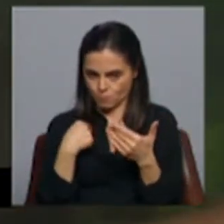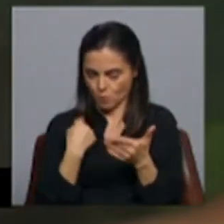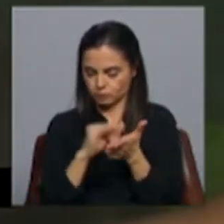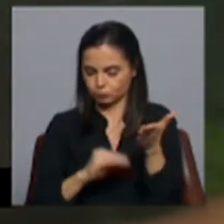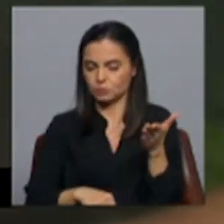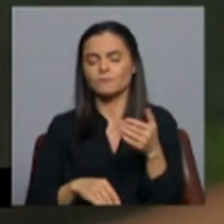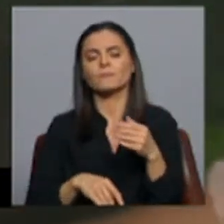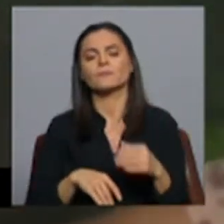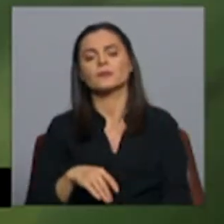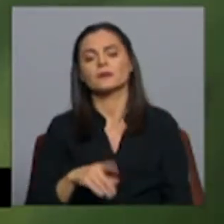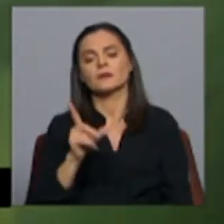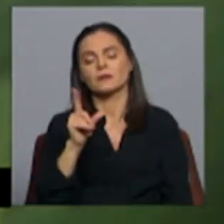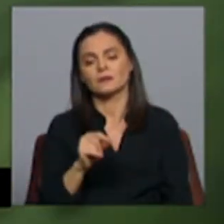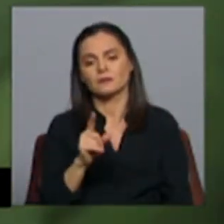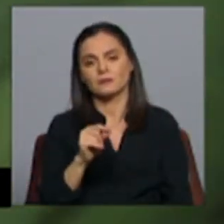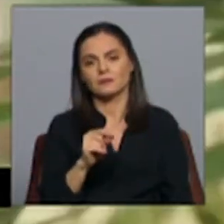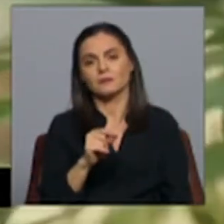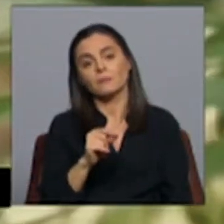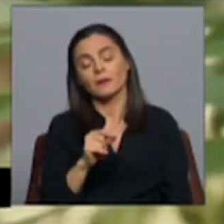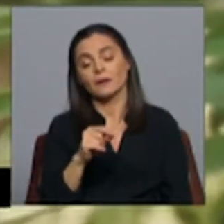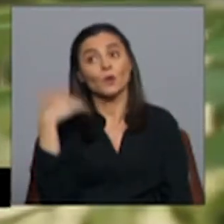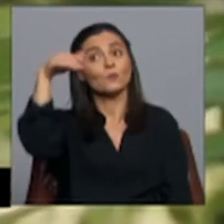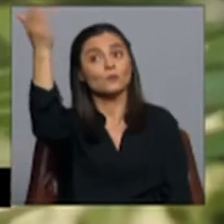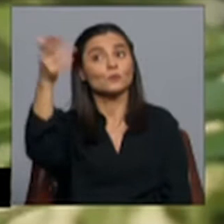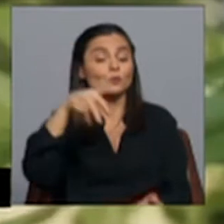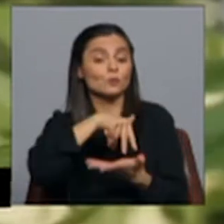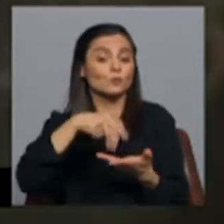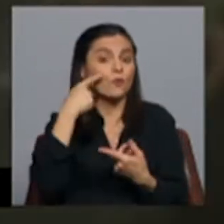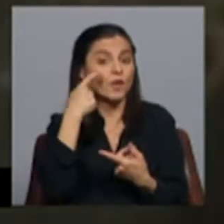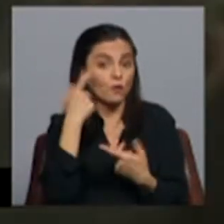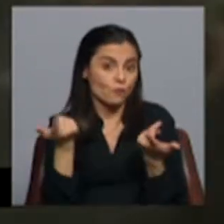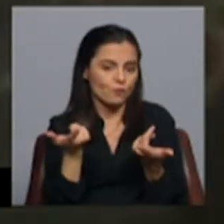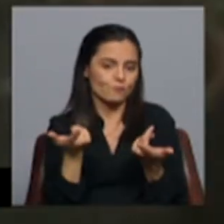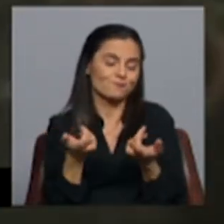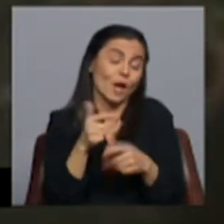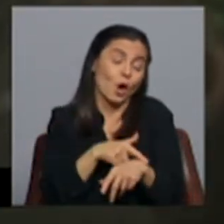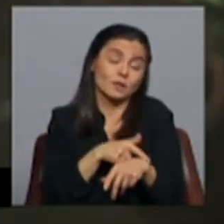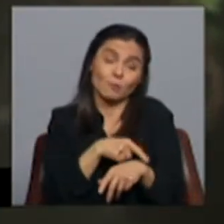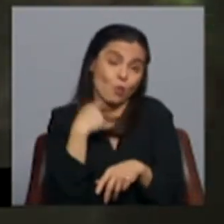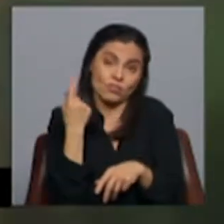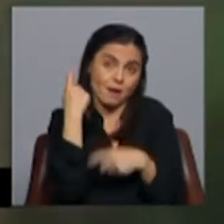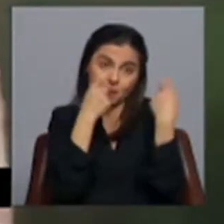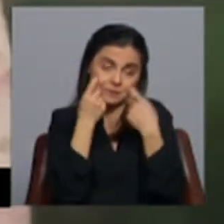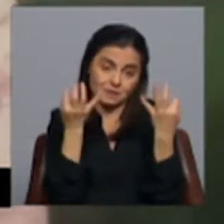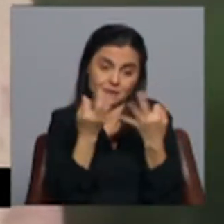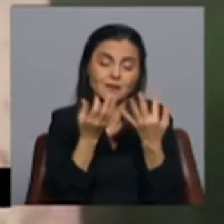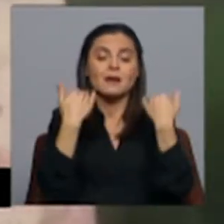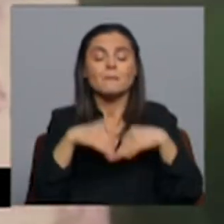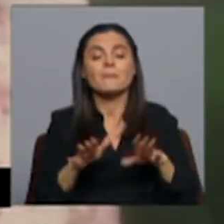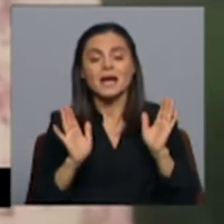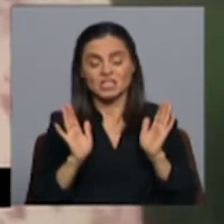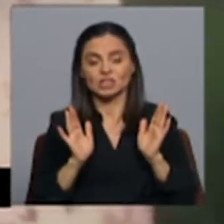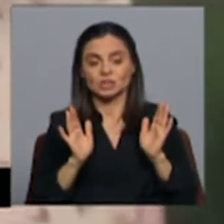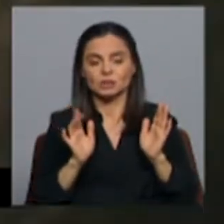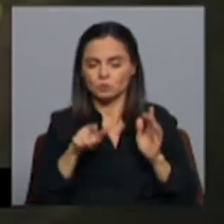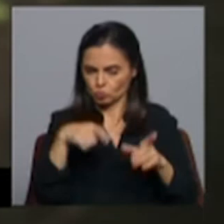e o transfer para o live, enfim, não é uma época ideal para pensar nisso ou para o fazer, mas já